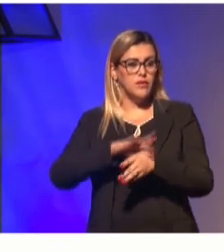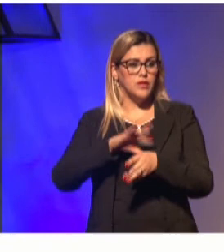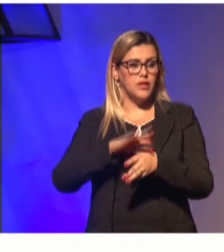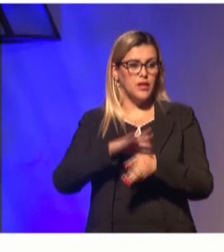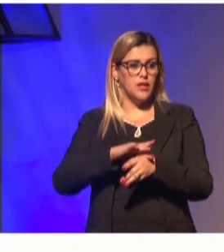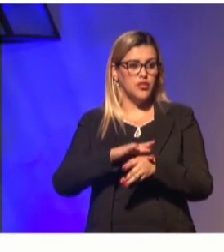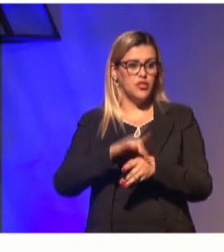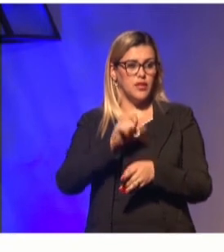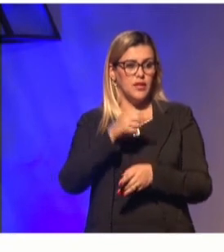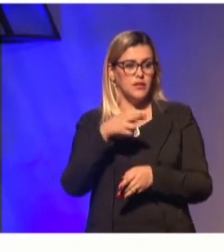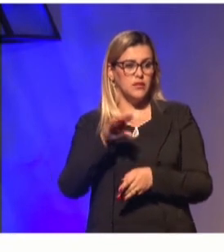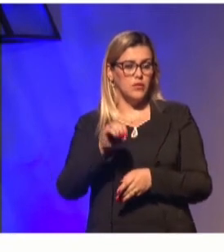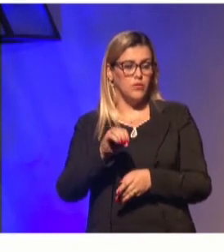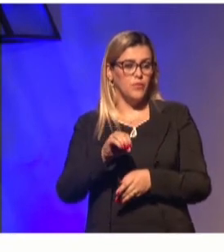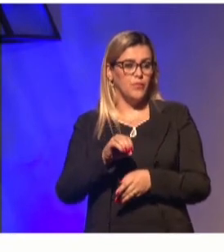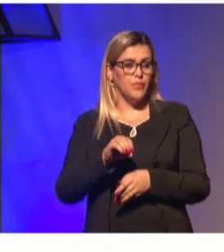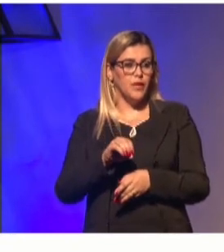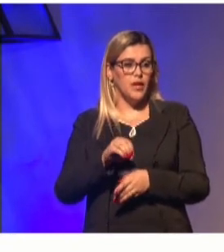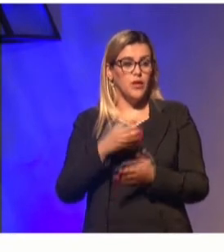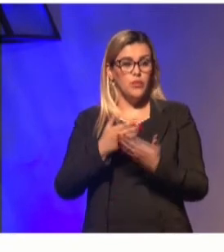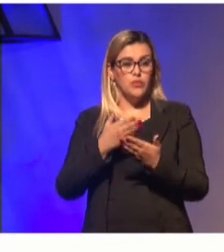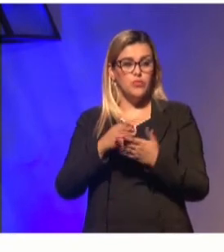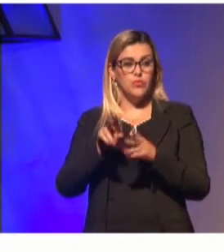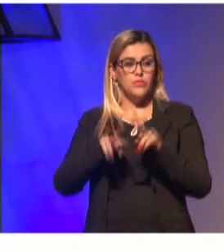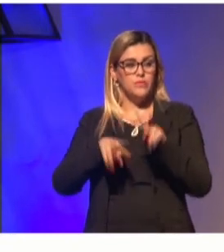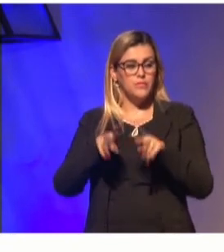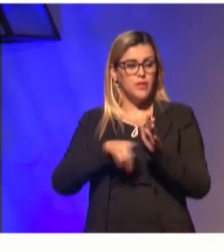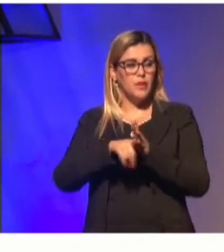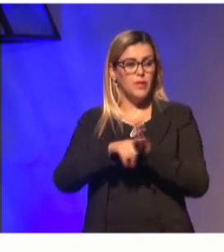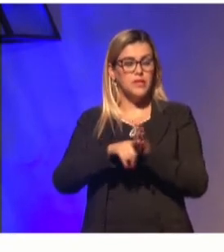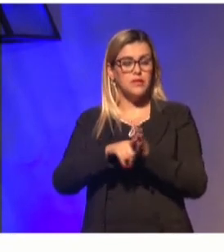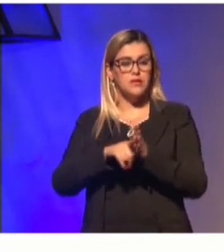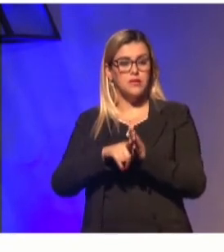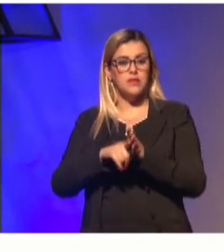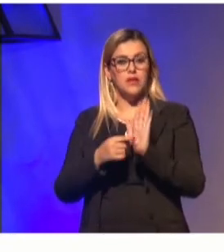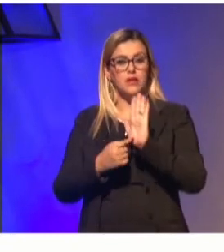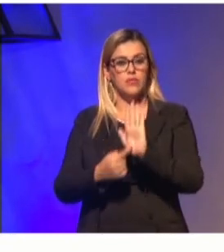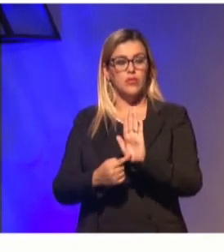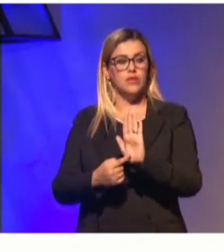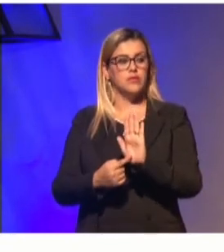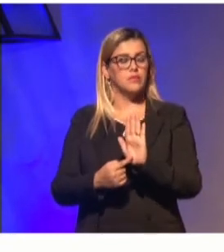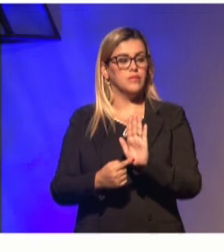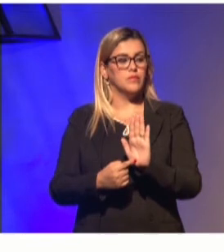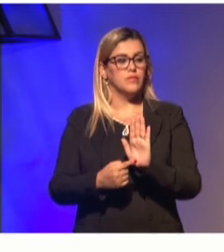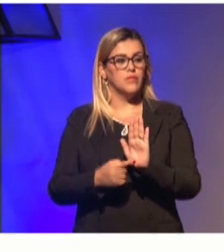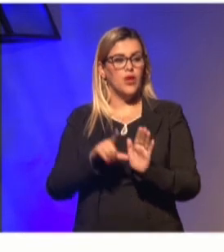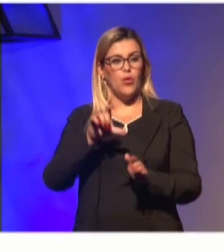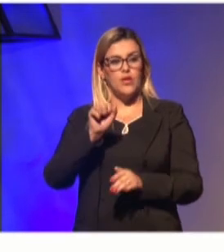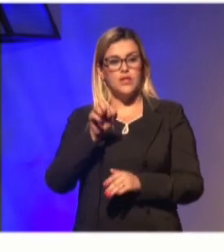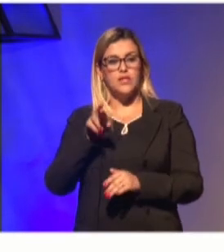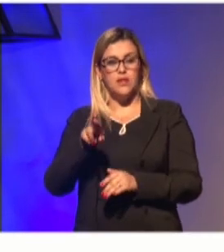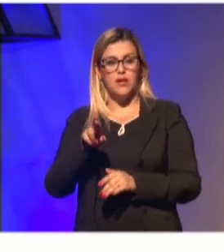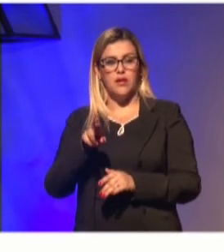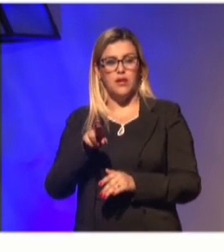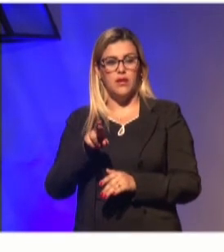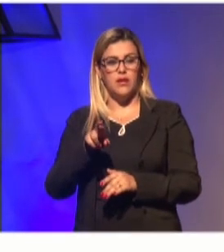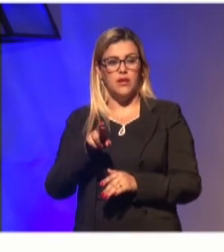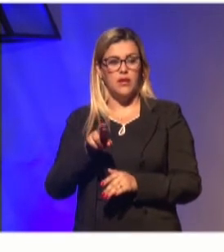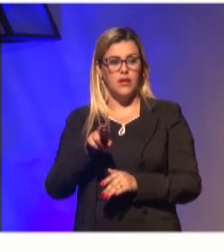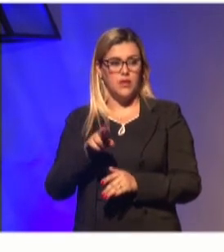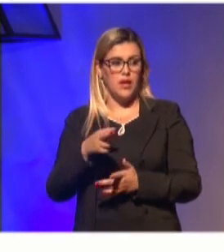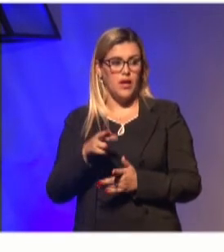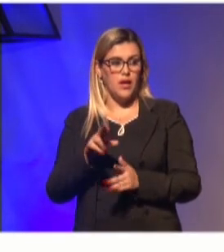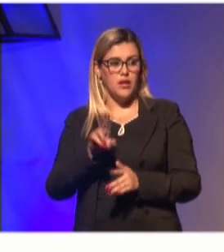tamanhos de lesão, né? E no estudo lá, do Hokind, ele traz aí que o laser, nos parâmetros dele,